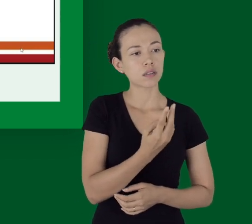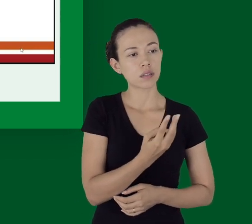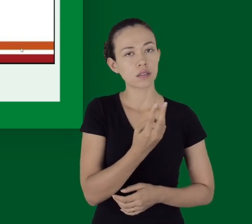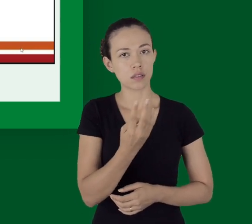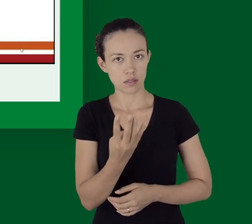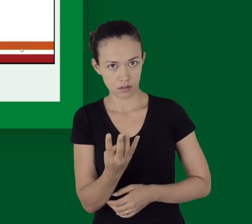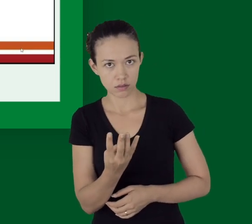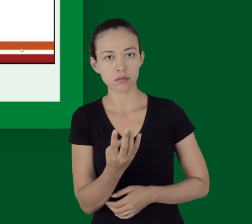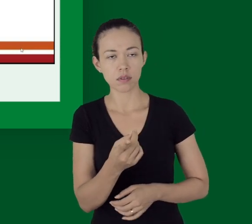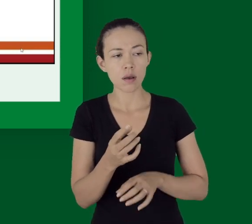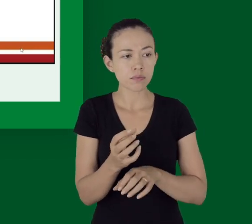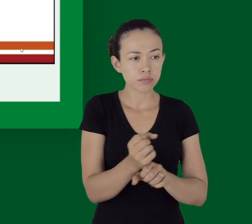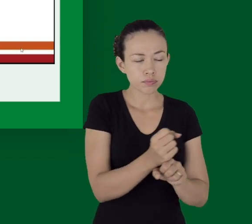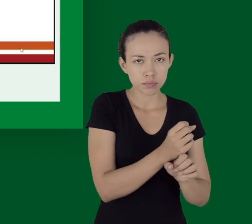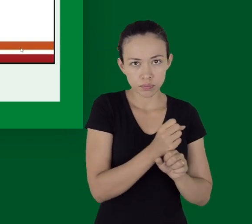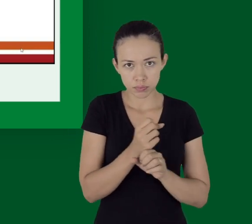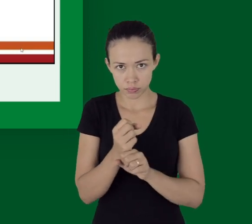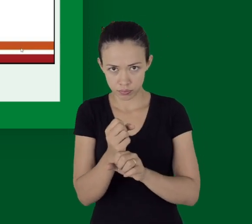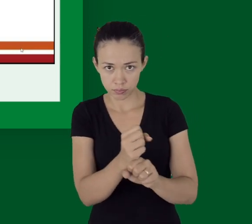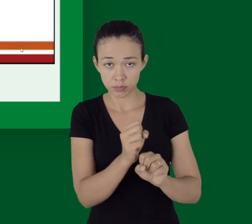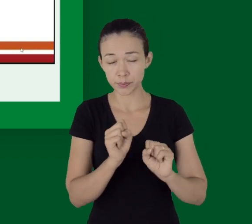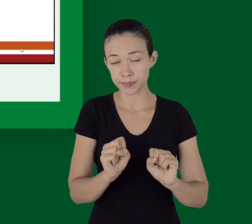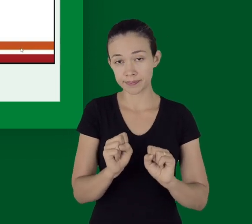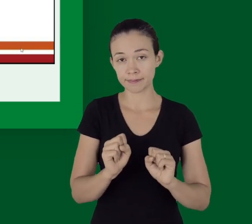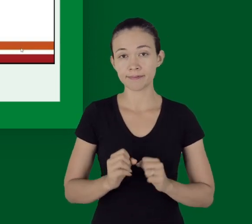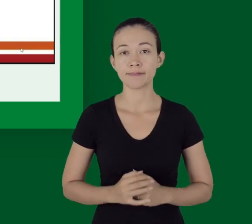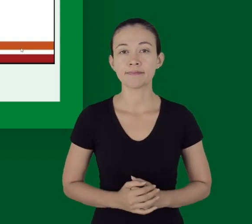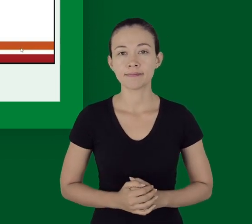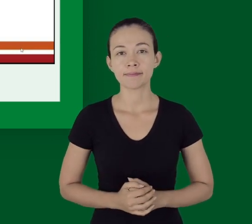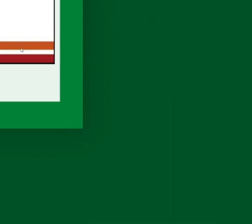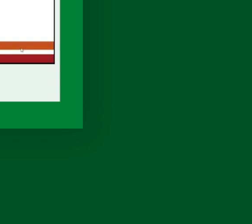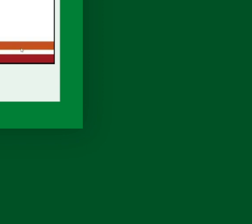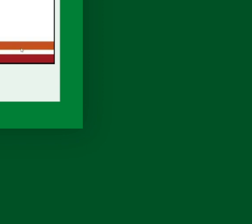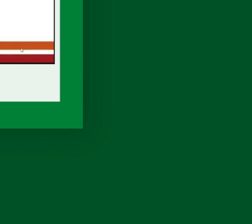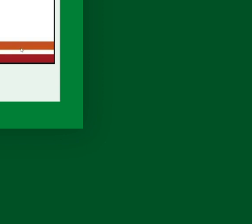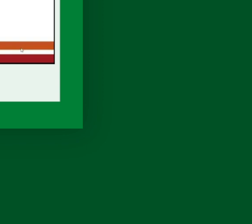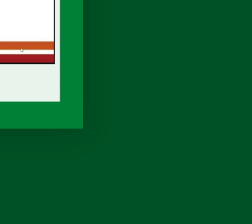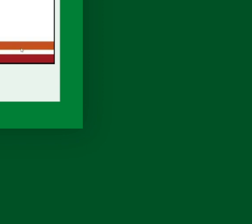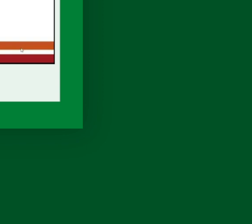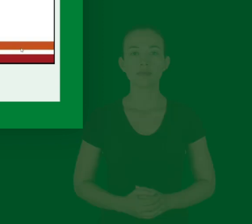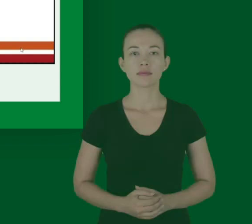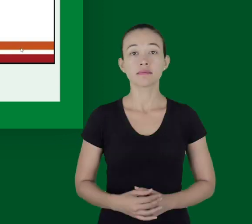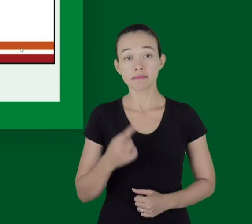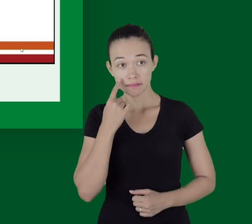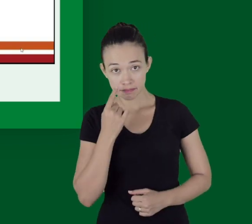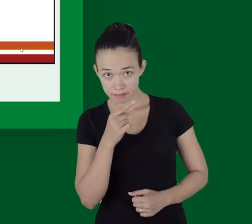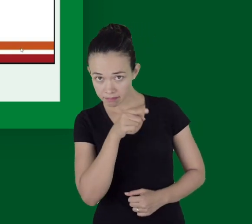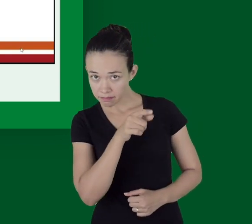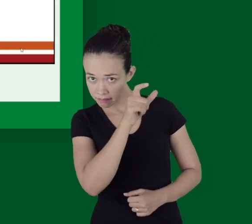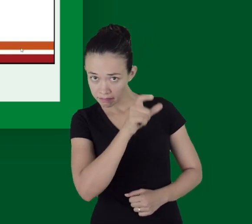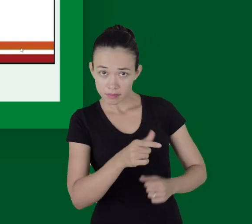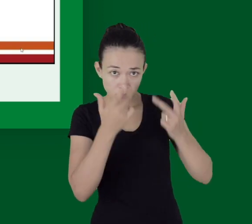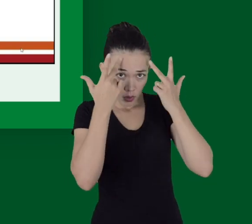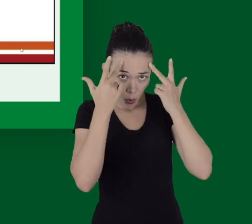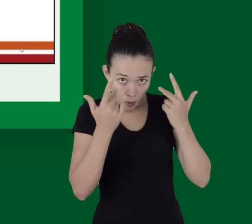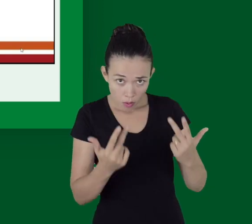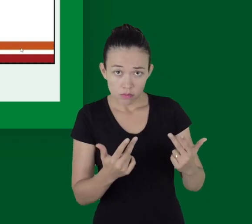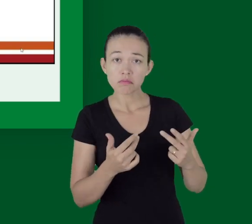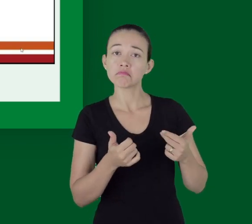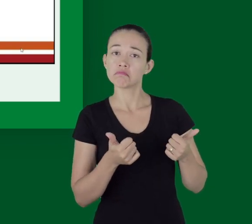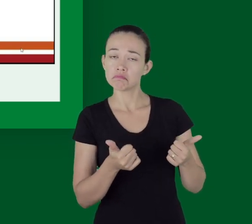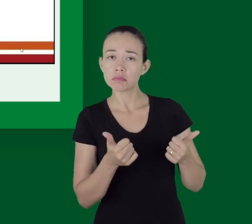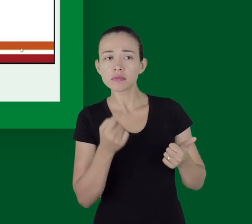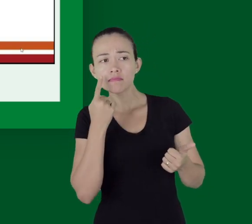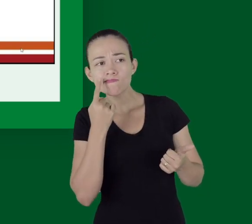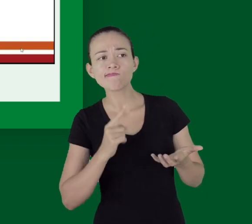do paciente, fazendo inspeção do tórax, fazendo ausculta, você pode ali contar a frequência respiratória. Se tiver normal, vai